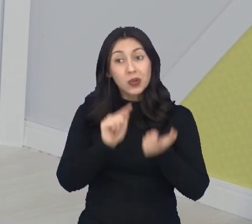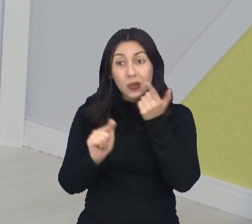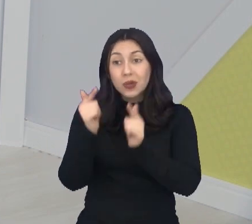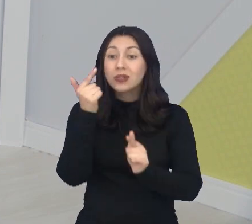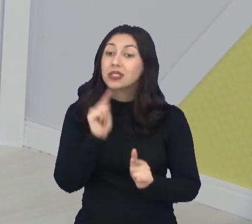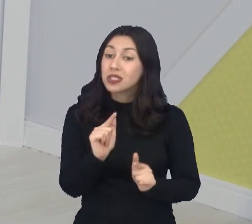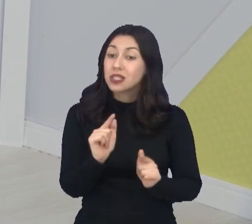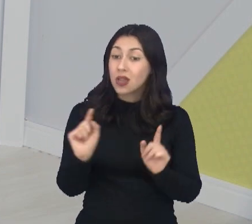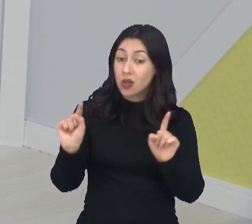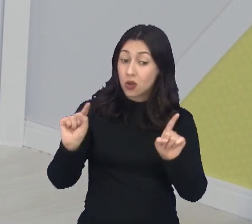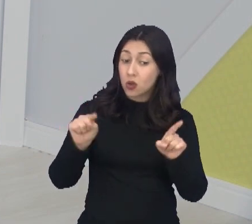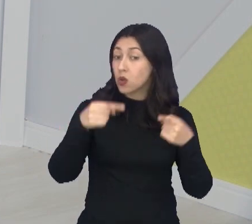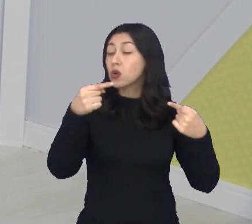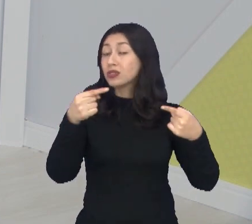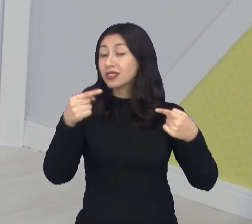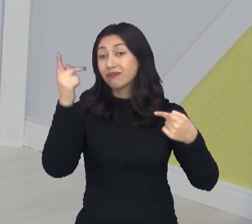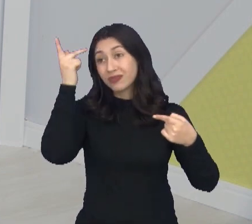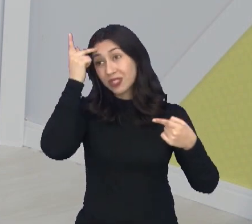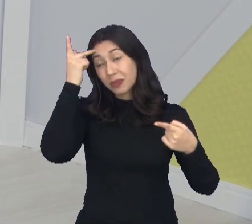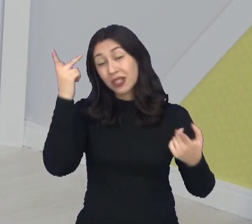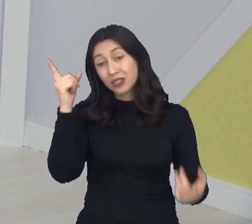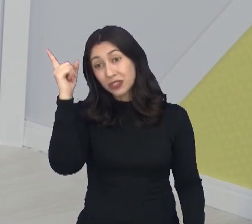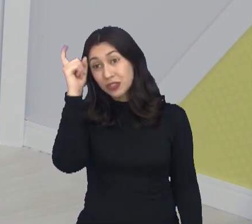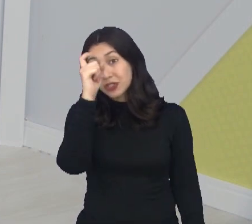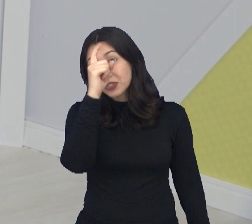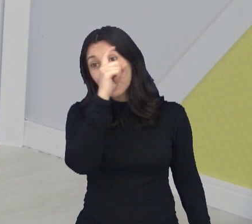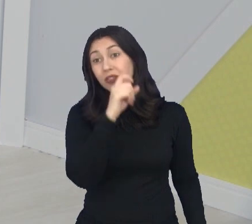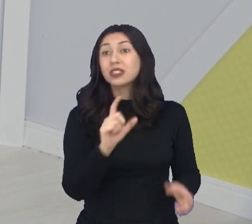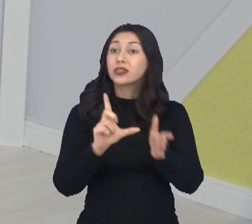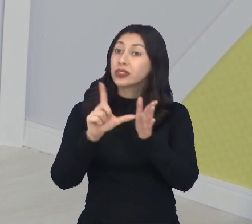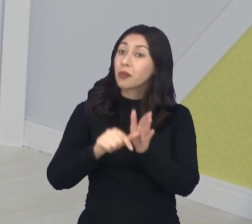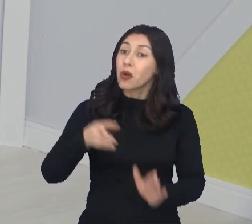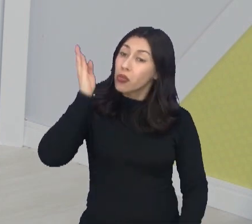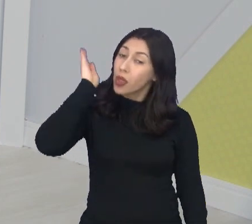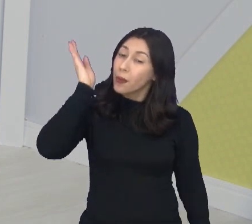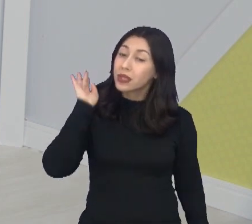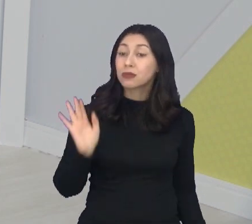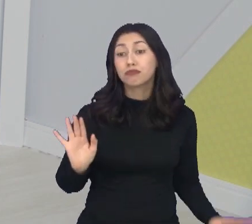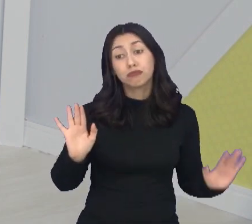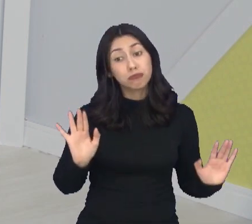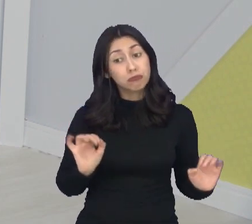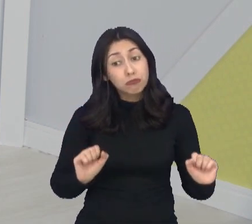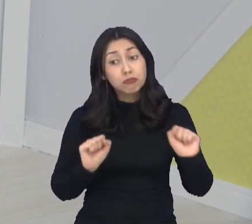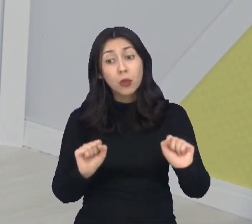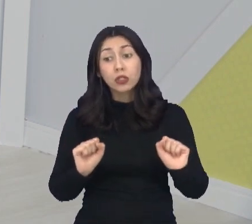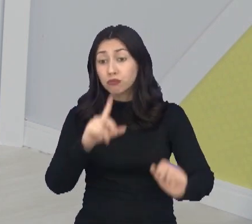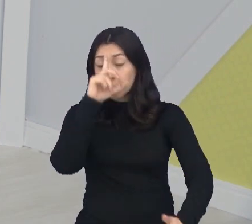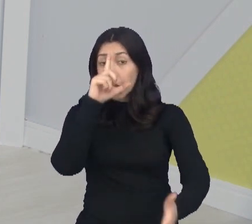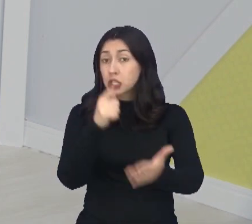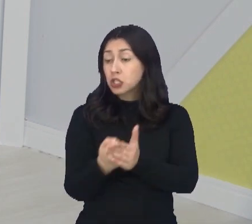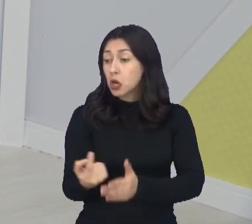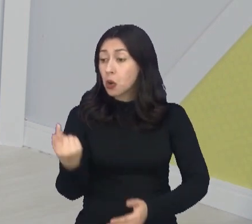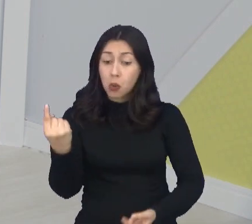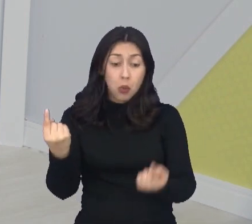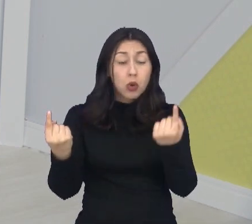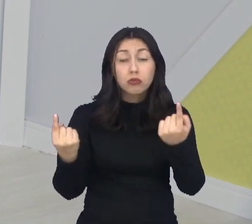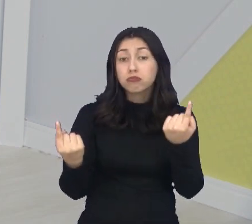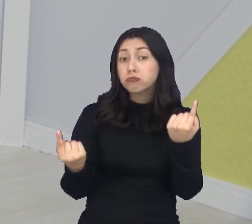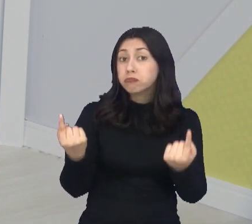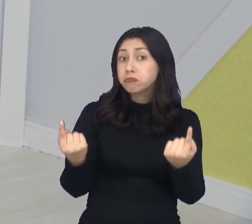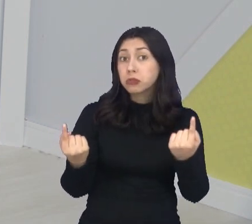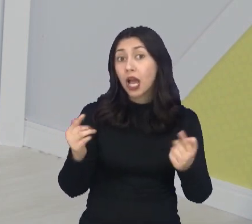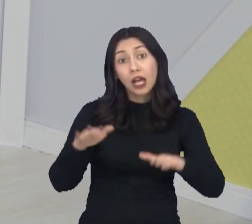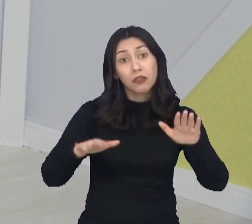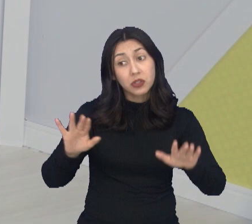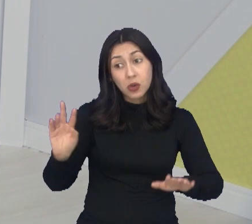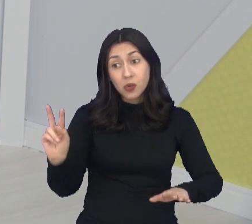resultados. Contra o São Paulo vai ser muito difícil, e aí tem o jogo contra o Taubaté, que provavelmente vai decidir a vida de um ou de outro, talvez até os dois, quem